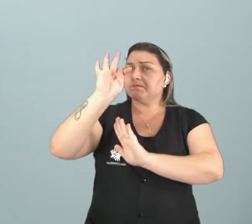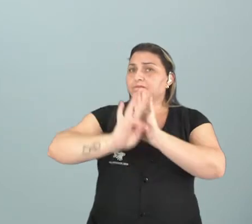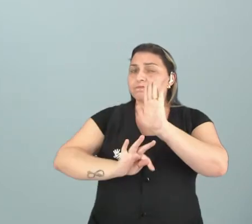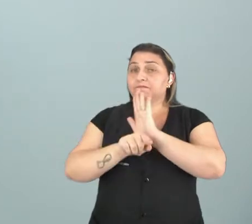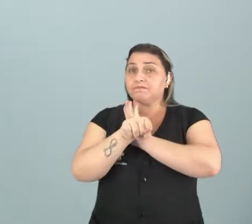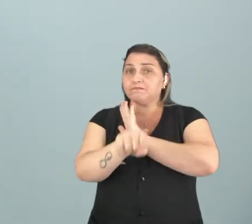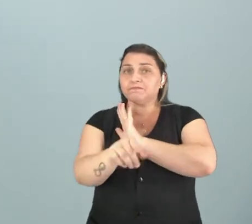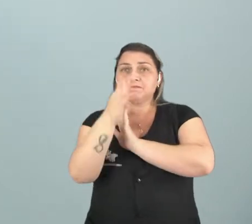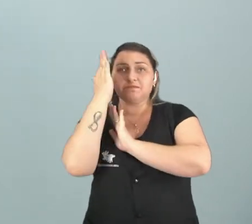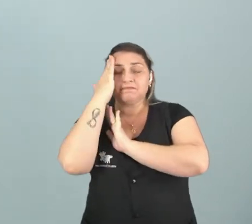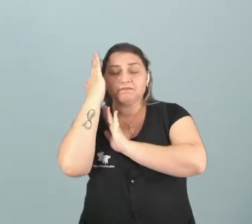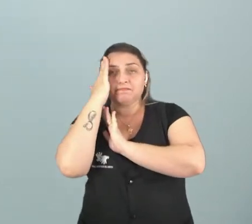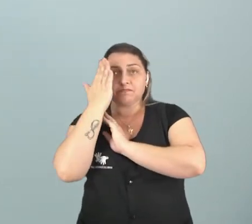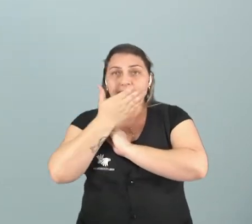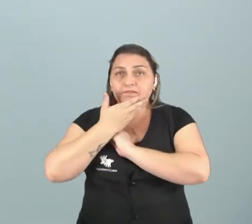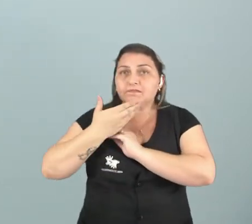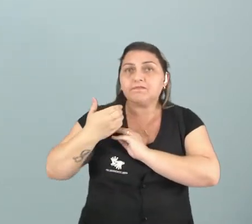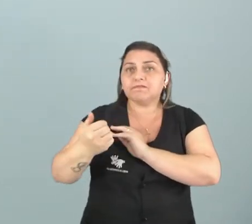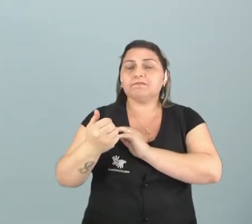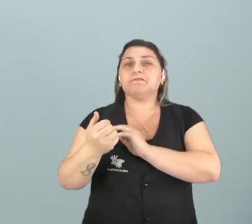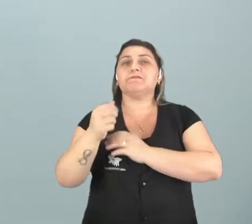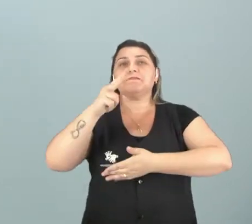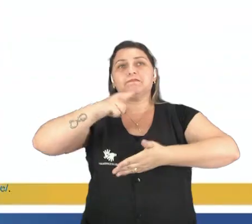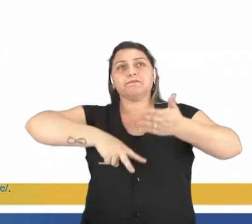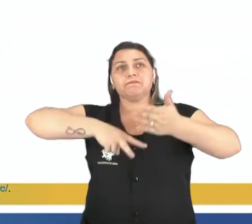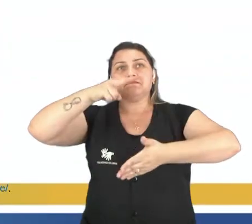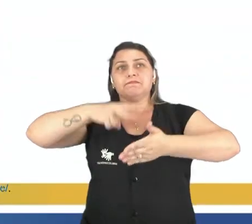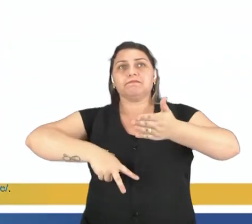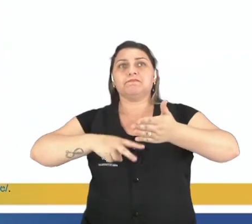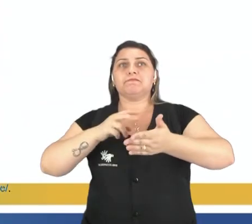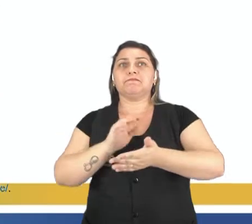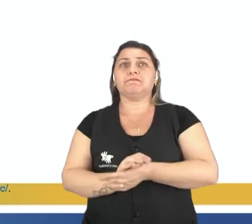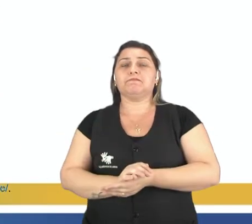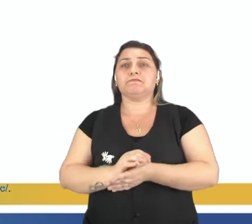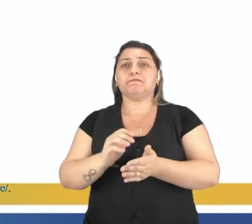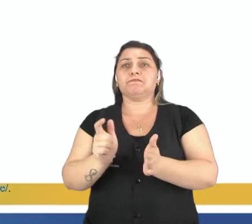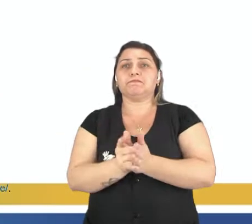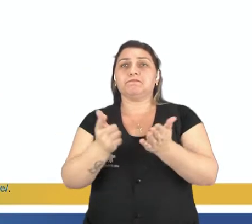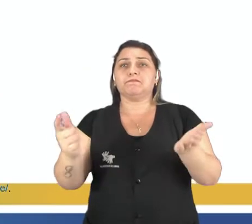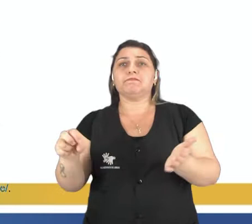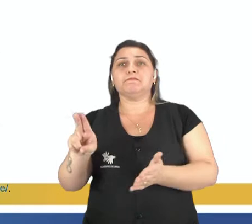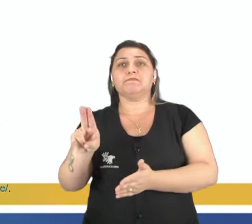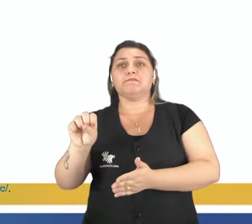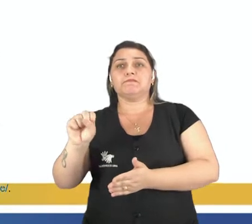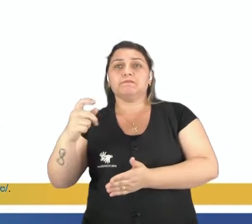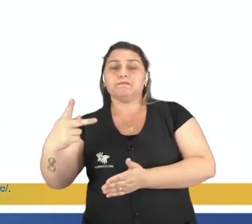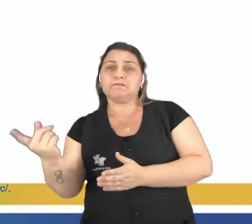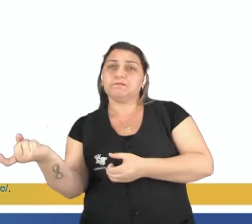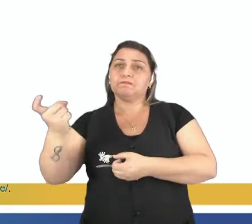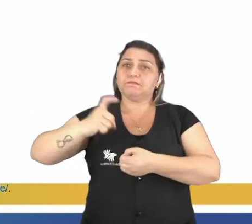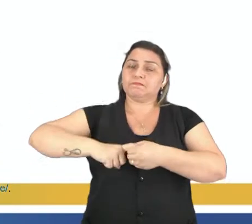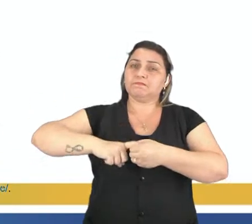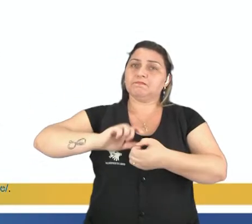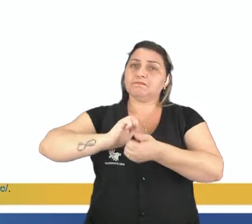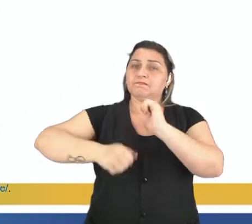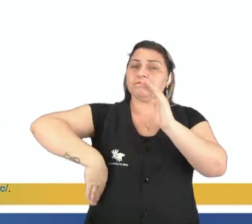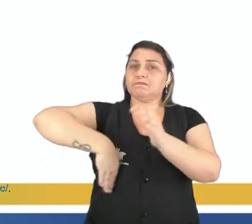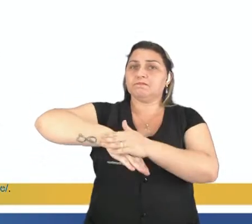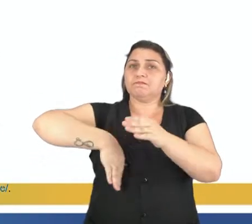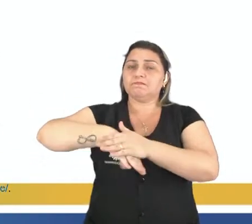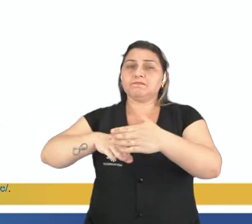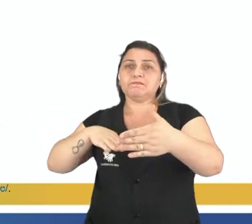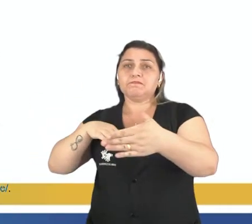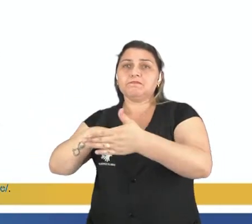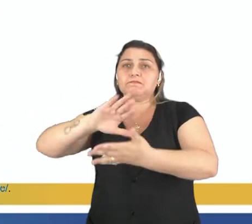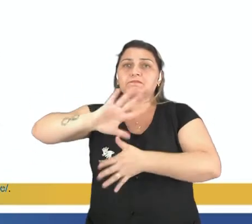para que vocês entendam melhor. Vamos à leitura. Jornal da USP, o retorno do futebol e os impactos